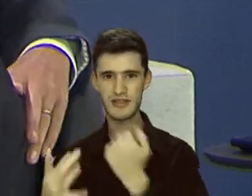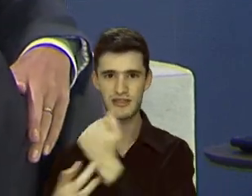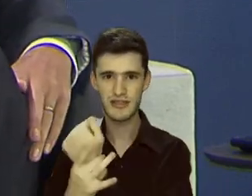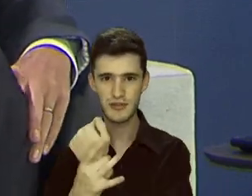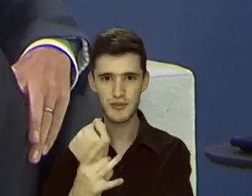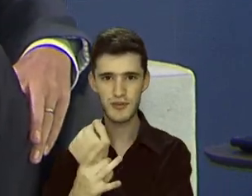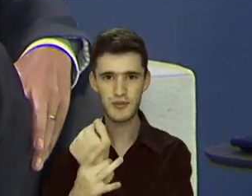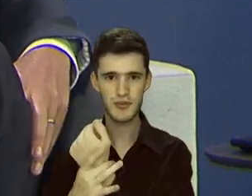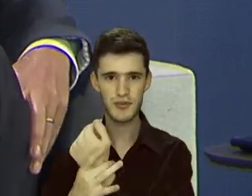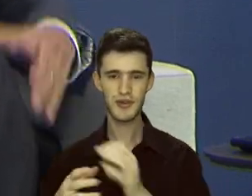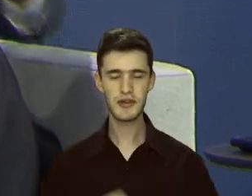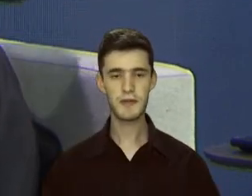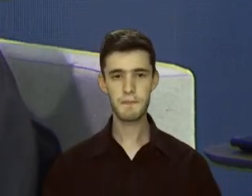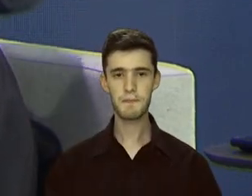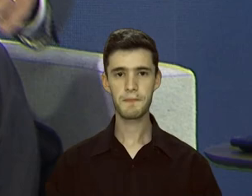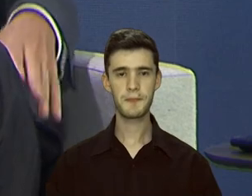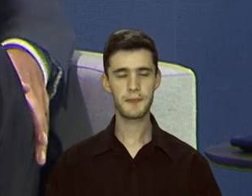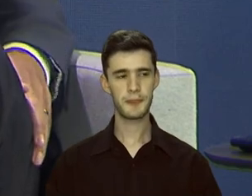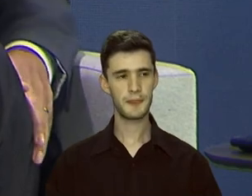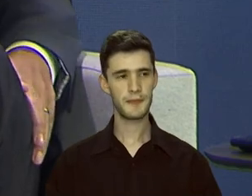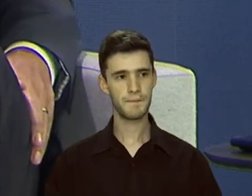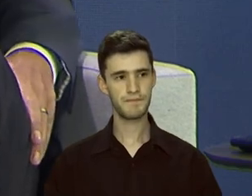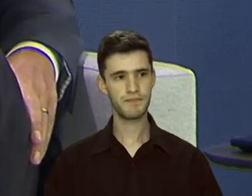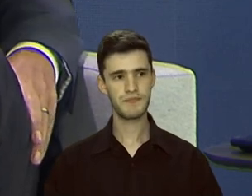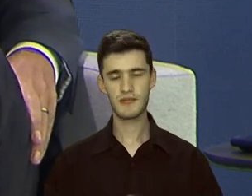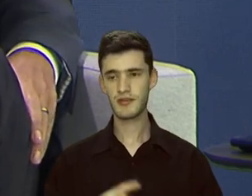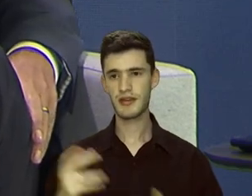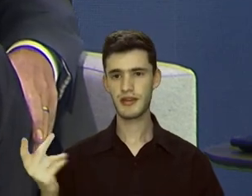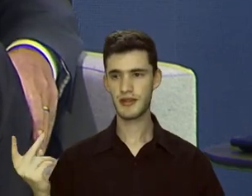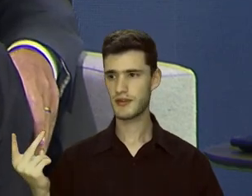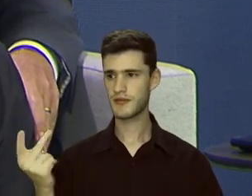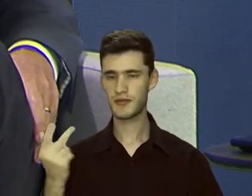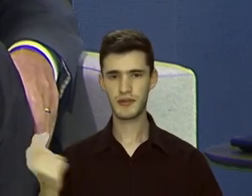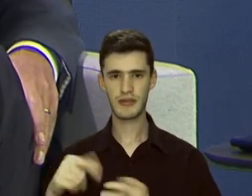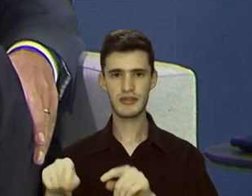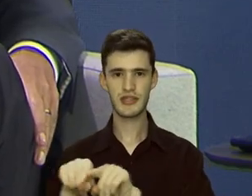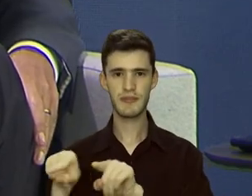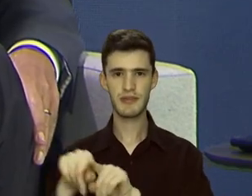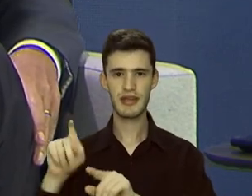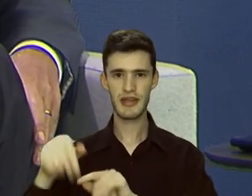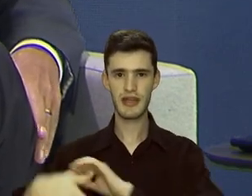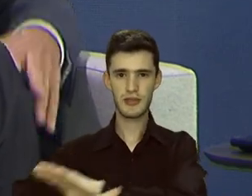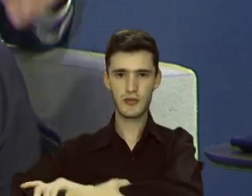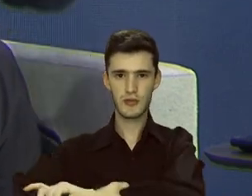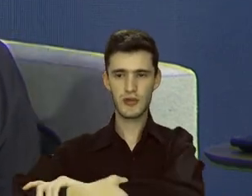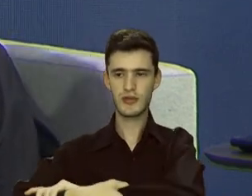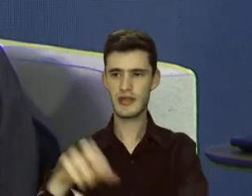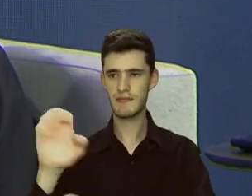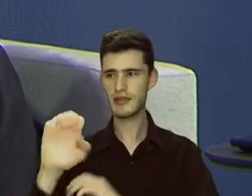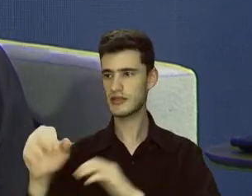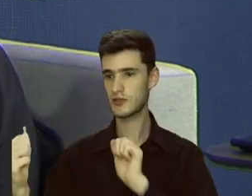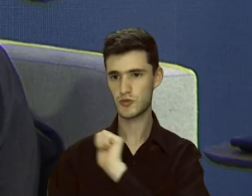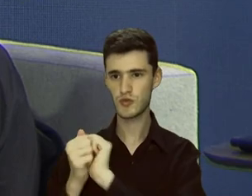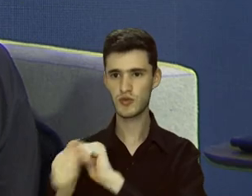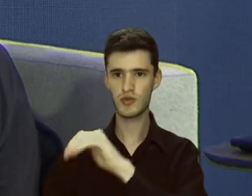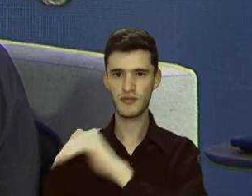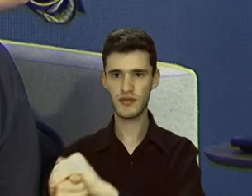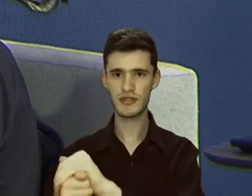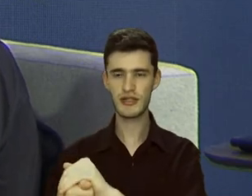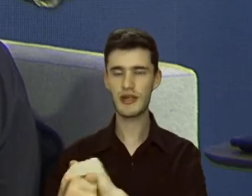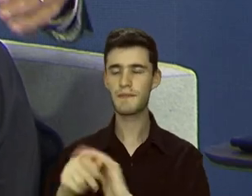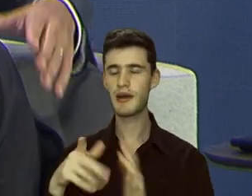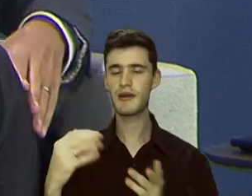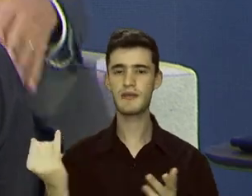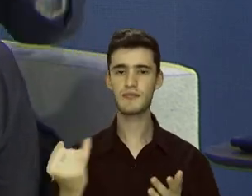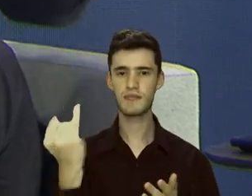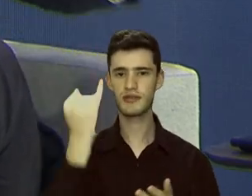a gente também a gente inclusive é sócio e empresa que investiu junto acho que isso é fundamental para que as outras coisas funcionem né ter